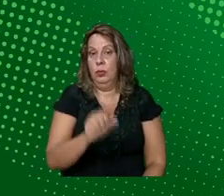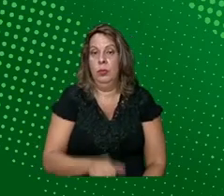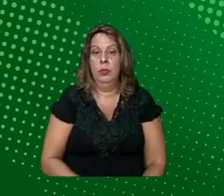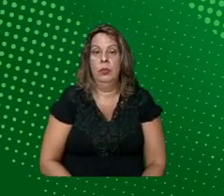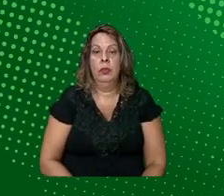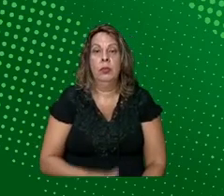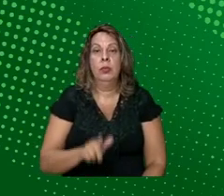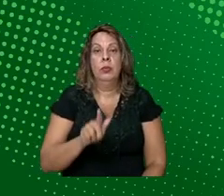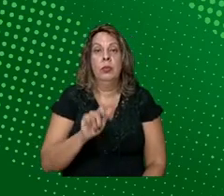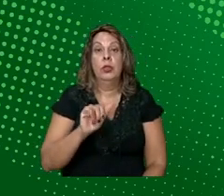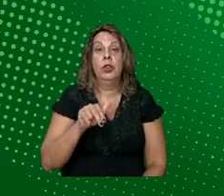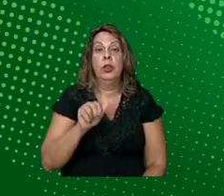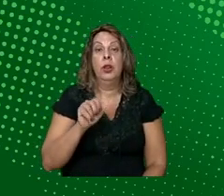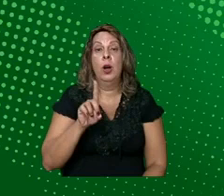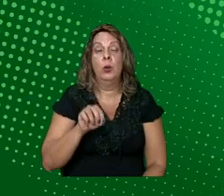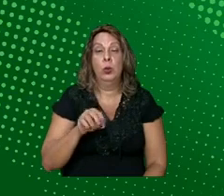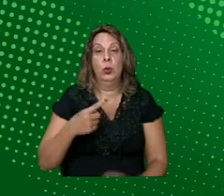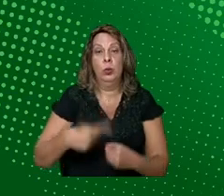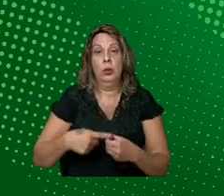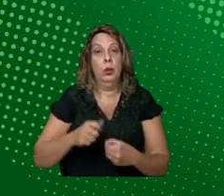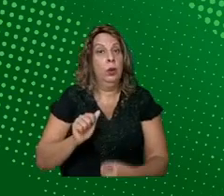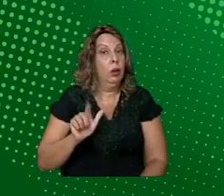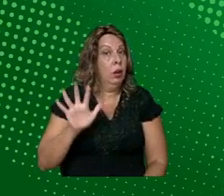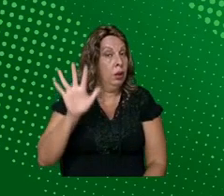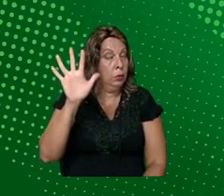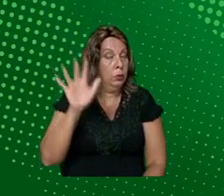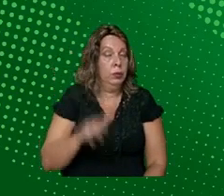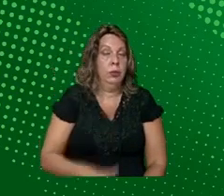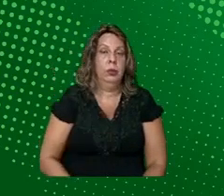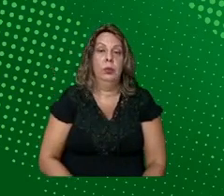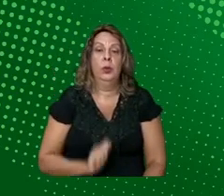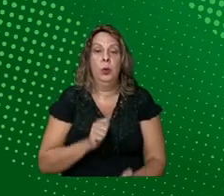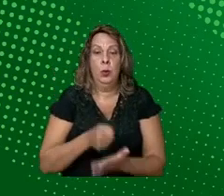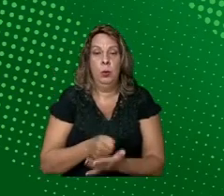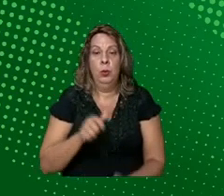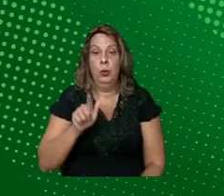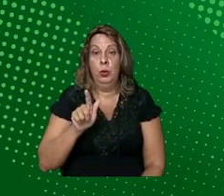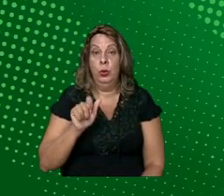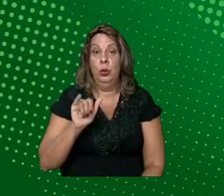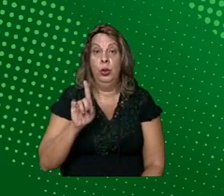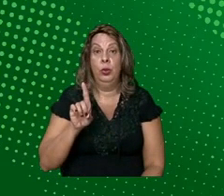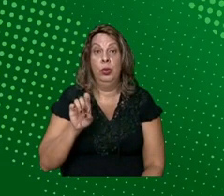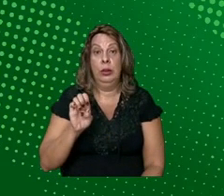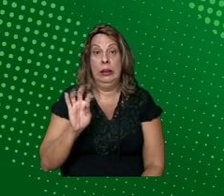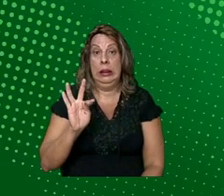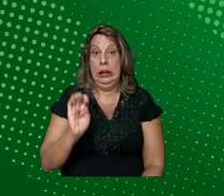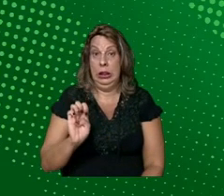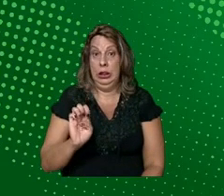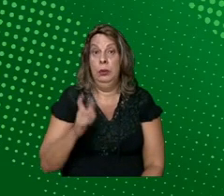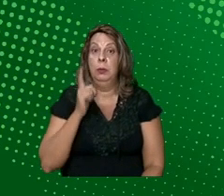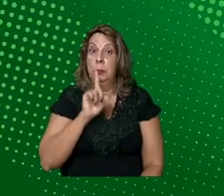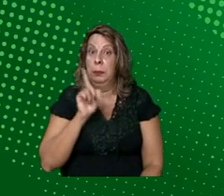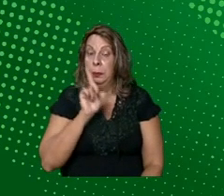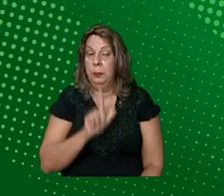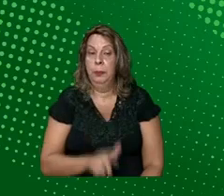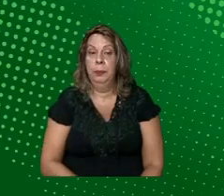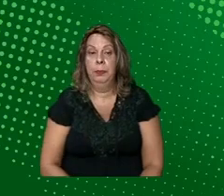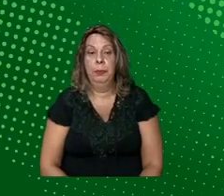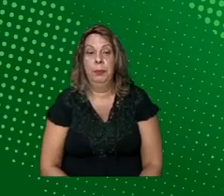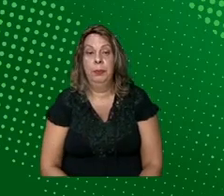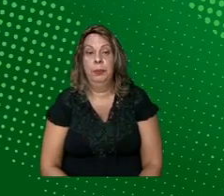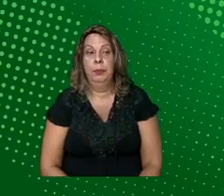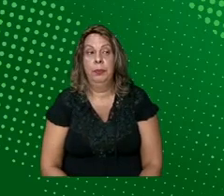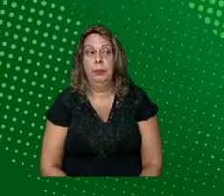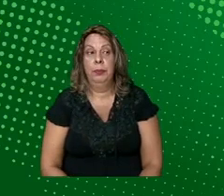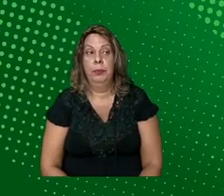167078, Ginaldo Correia de Andrade, de Lagarto. Adquiriu com a Gildete, Regional Lagarto, faturando. Muito bom,